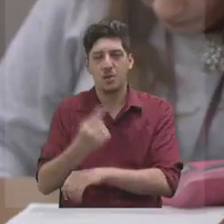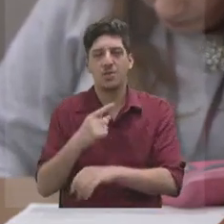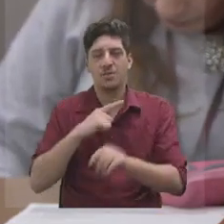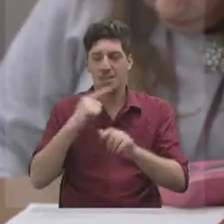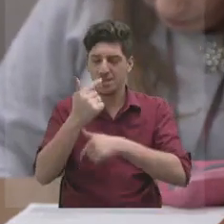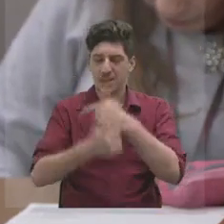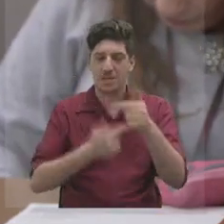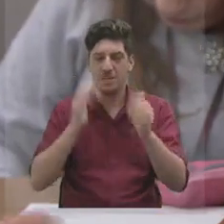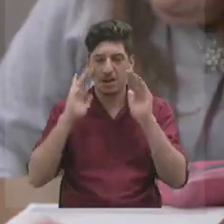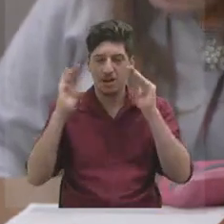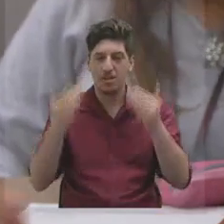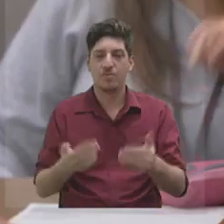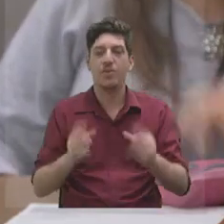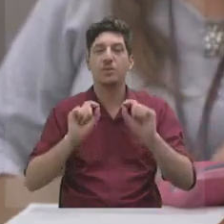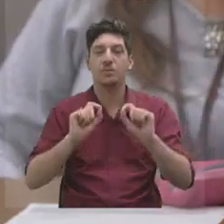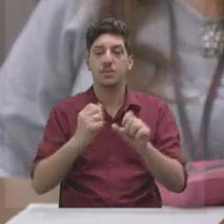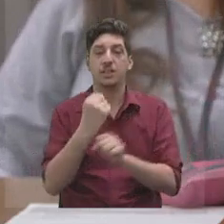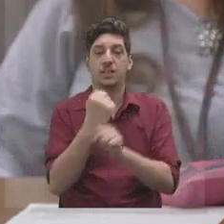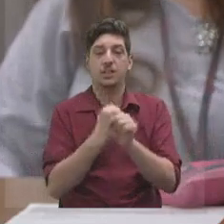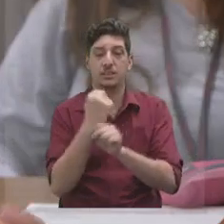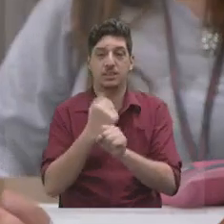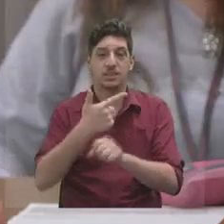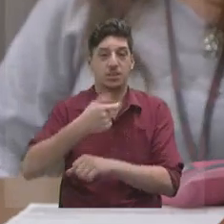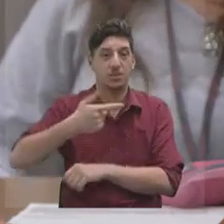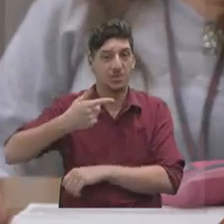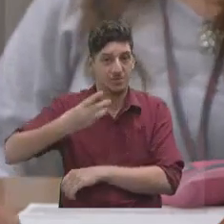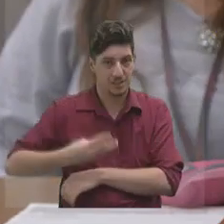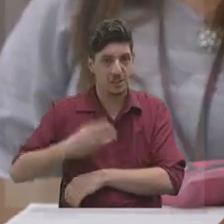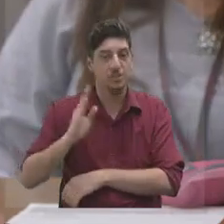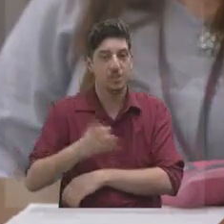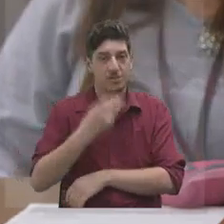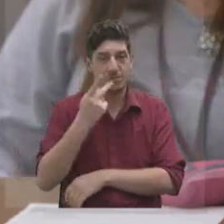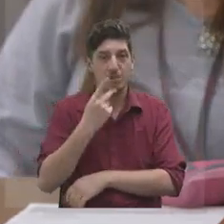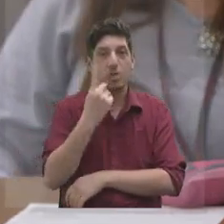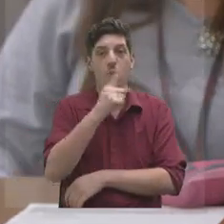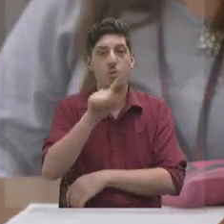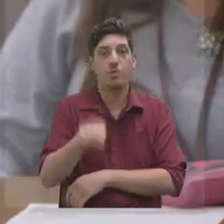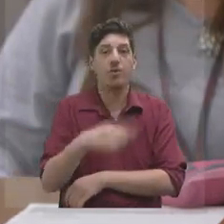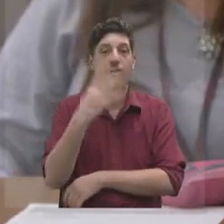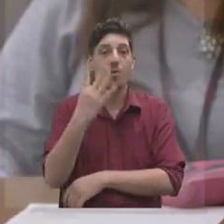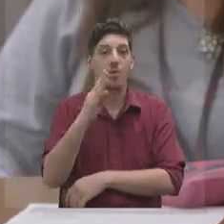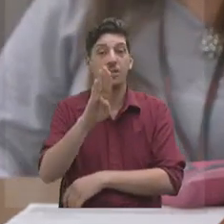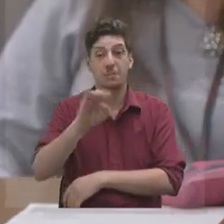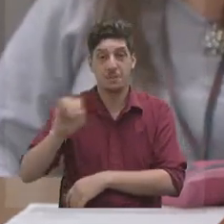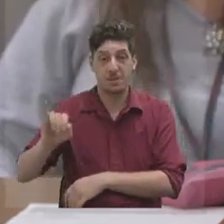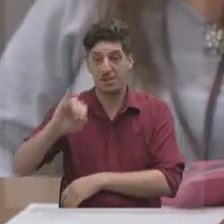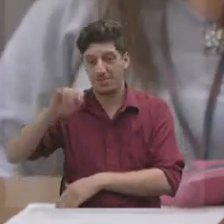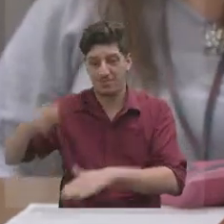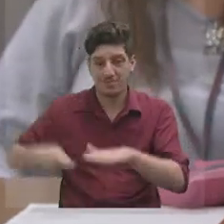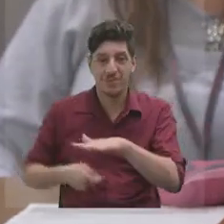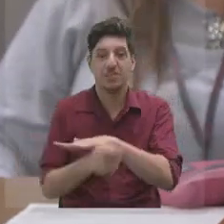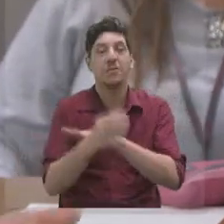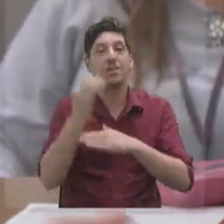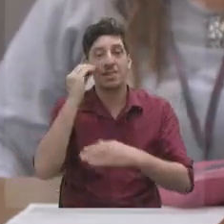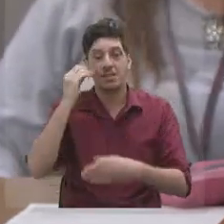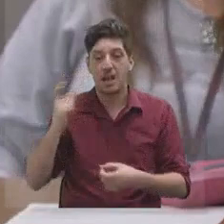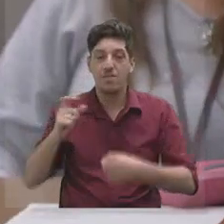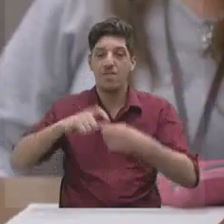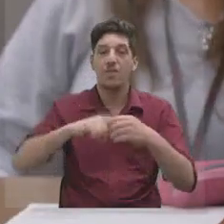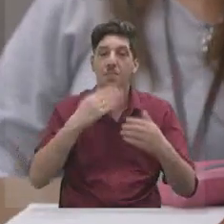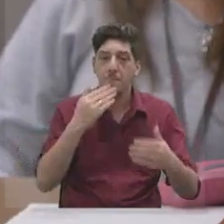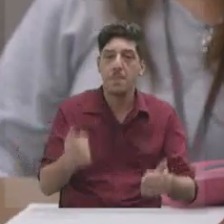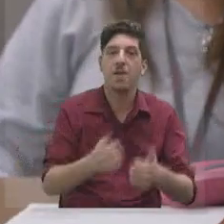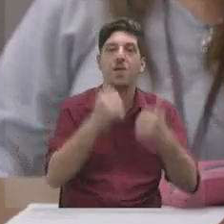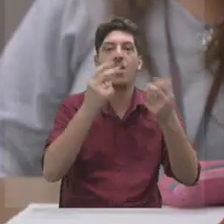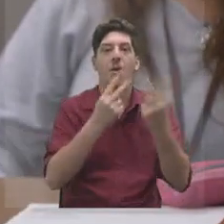né esse ano mesmo né a gente comentava que um ponto quatro bi né de investimento em recuperação de rodovia né pelo